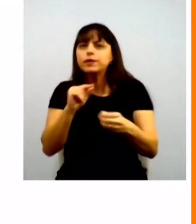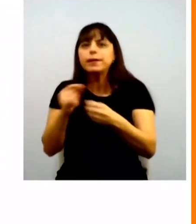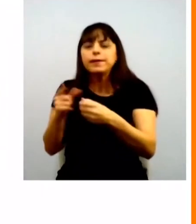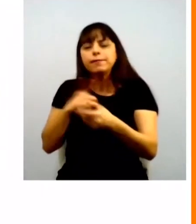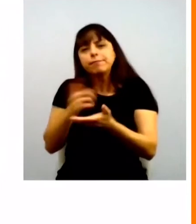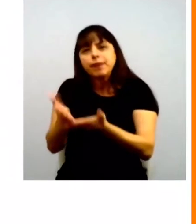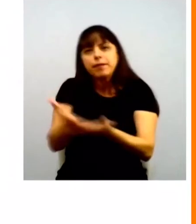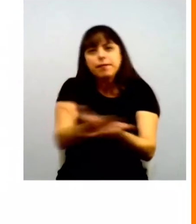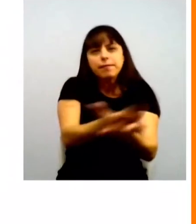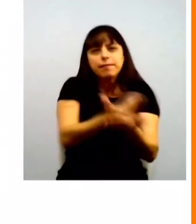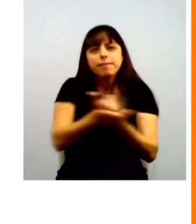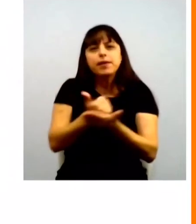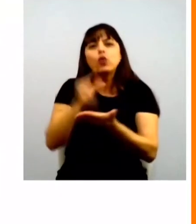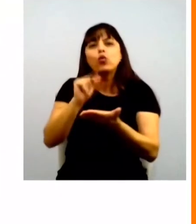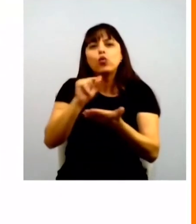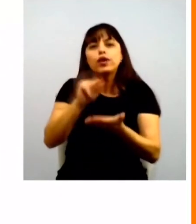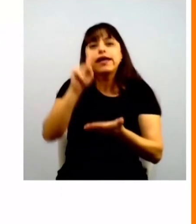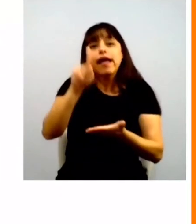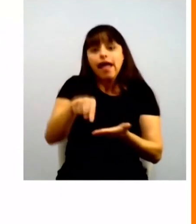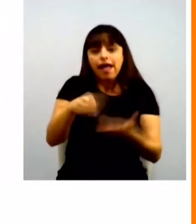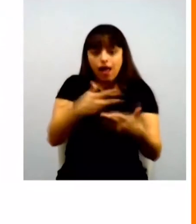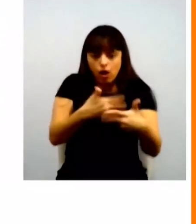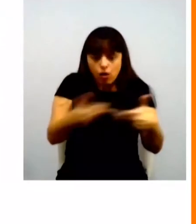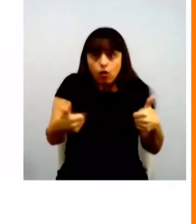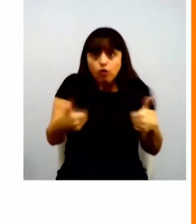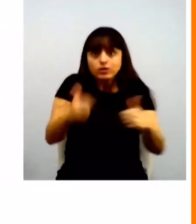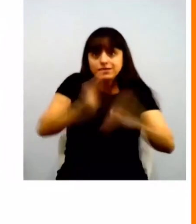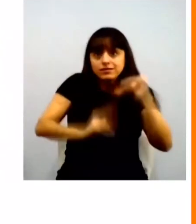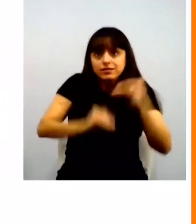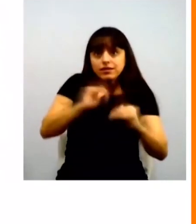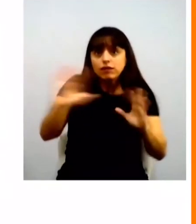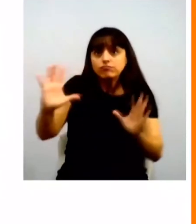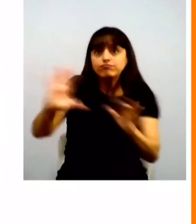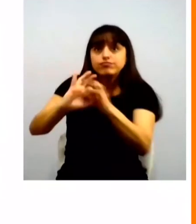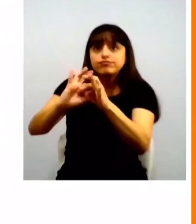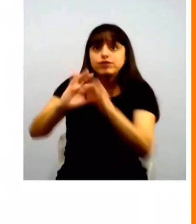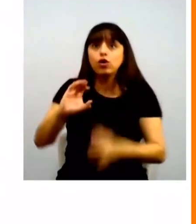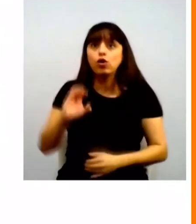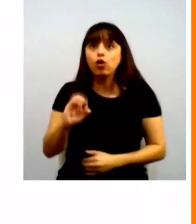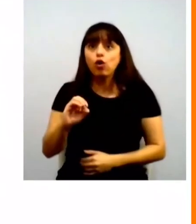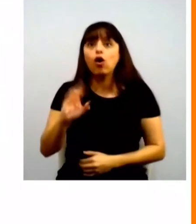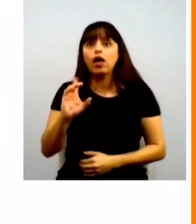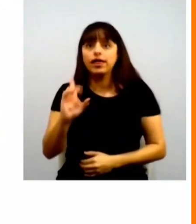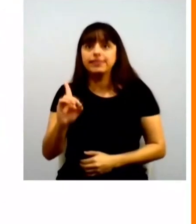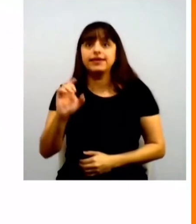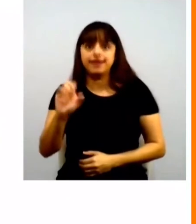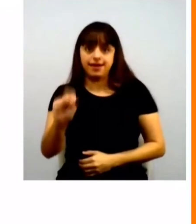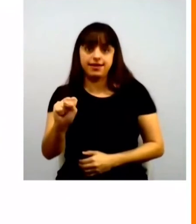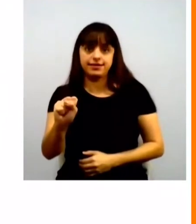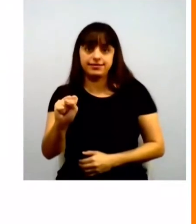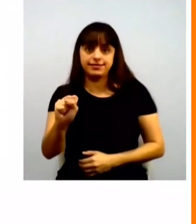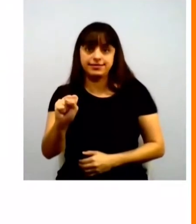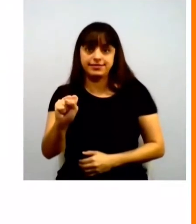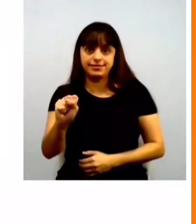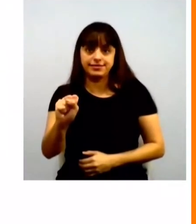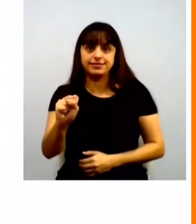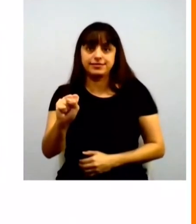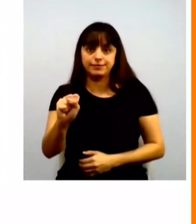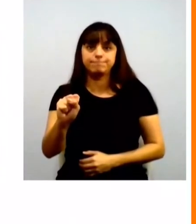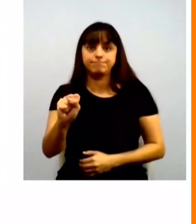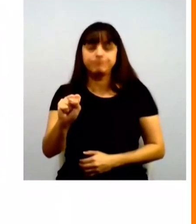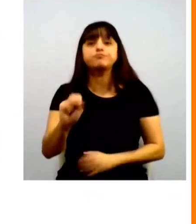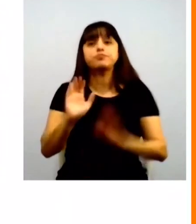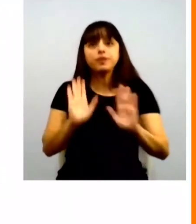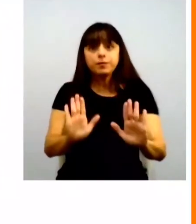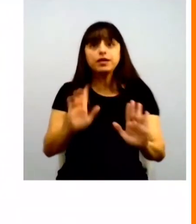ODS. Eu creio que isto é interessante. Portanto, como não temos um objetivo específico de